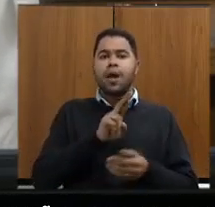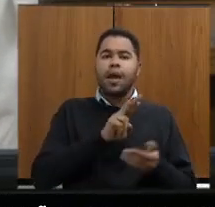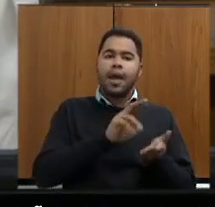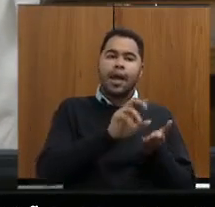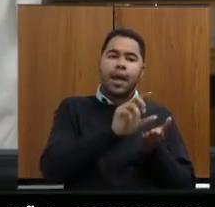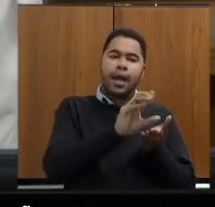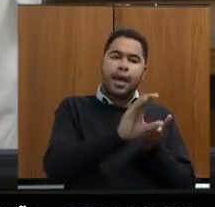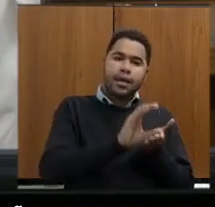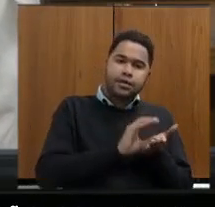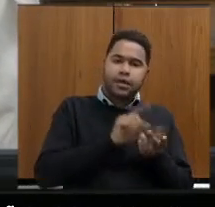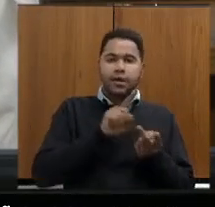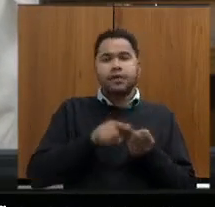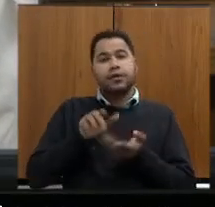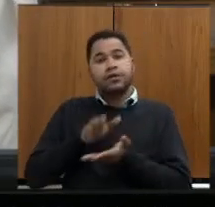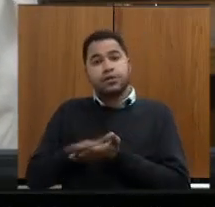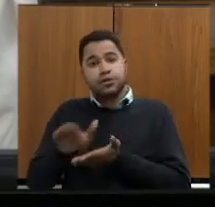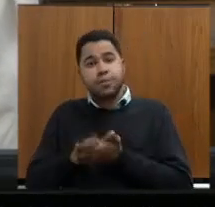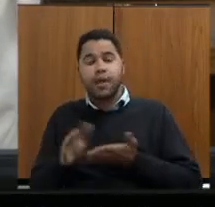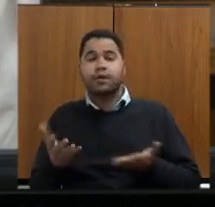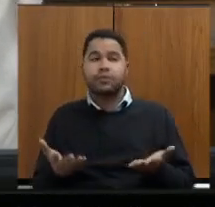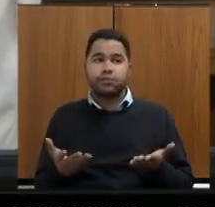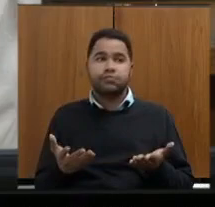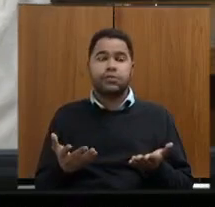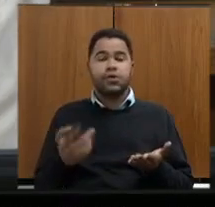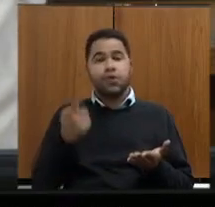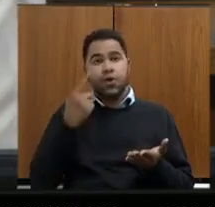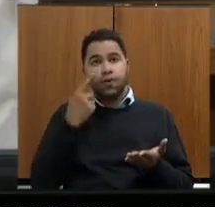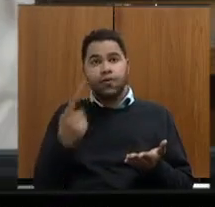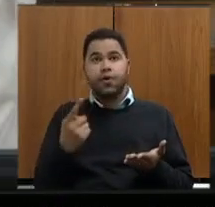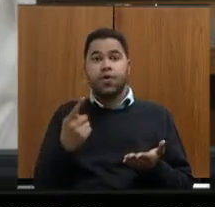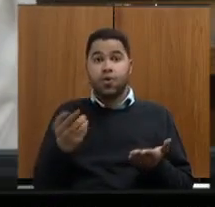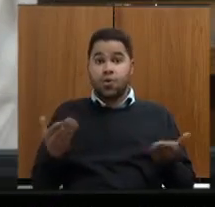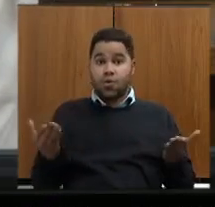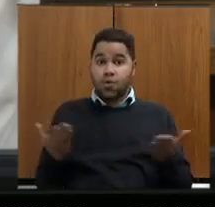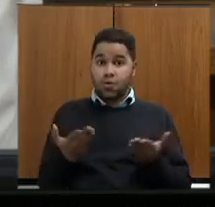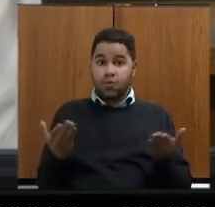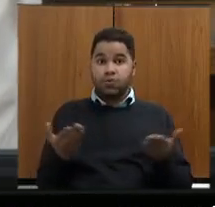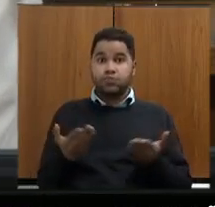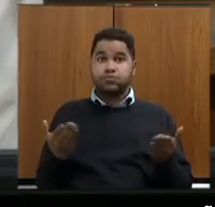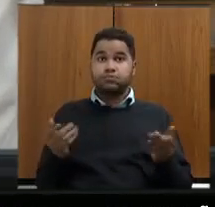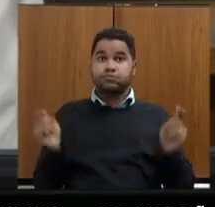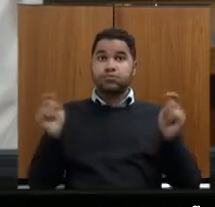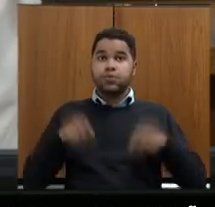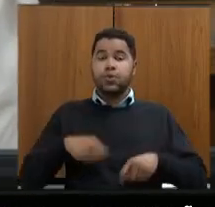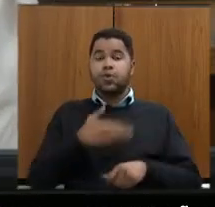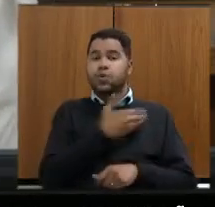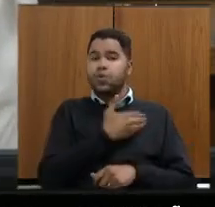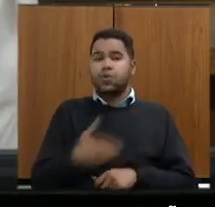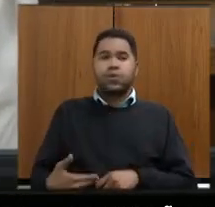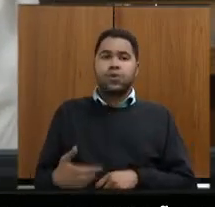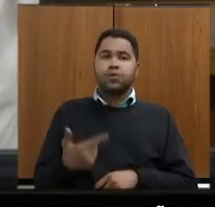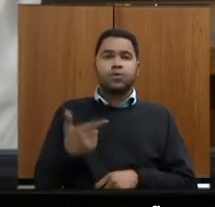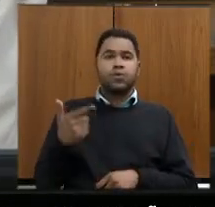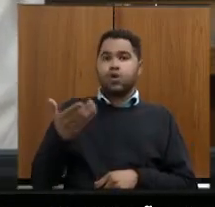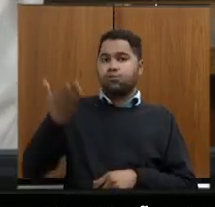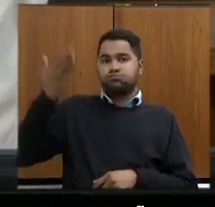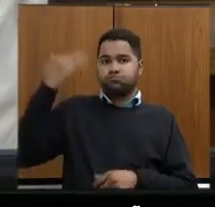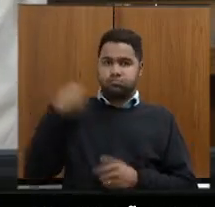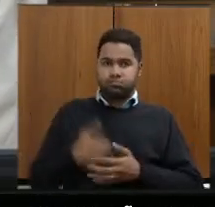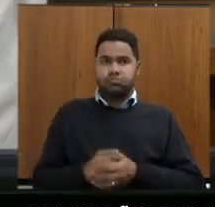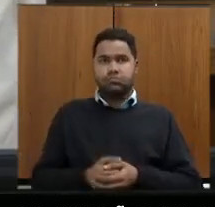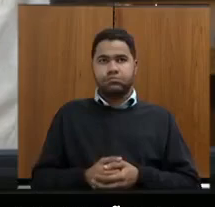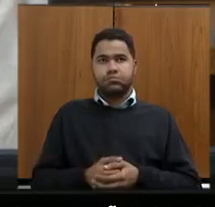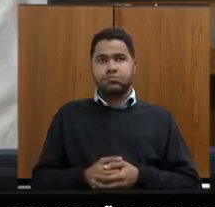do governo a cada tempo e a gente teve hoje a habilitação do governo a gente não tinha anteriormente então